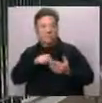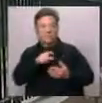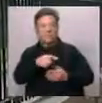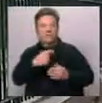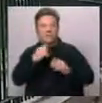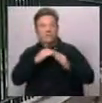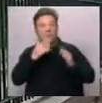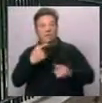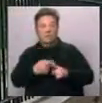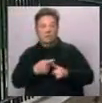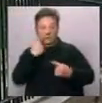público